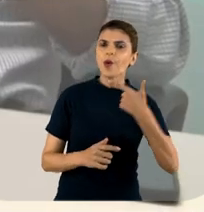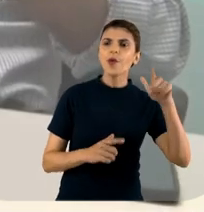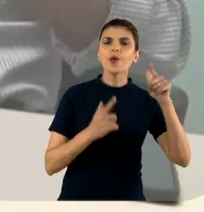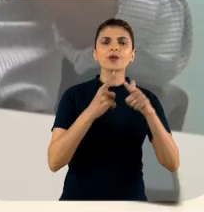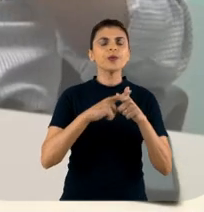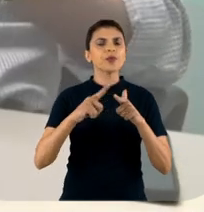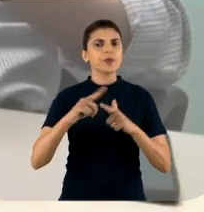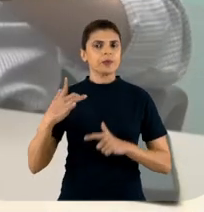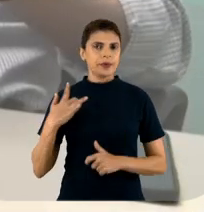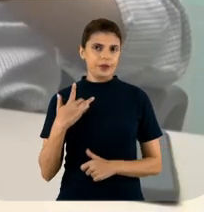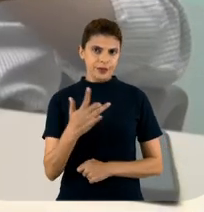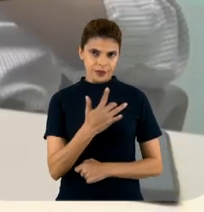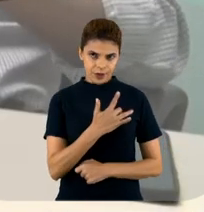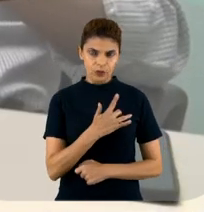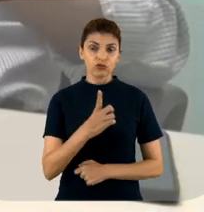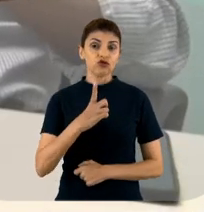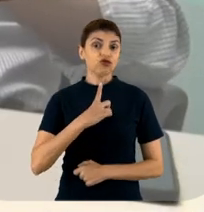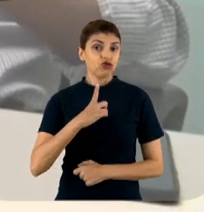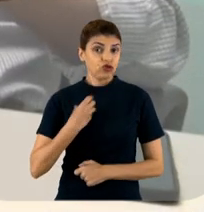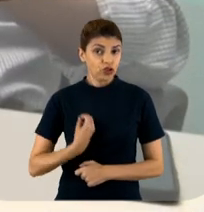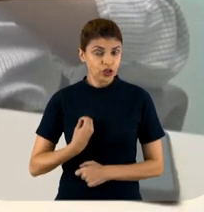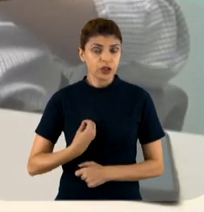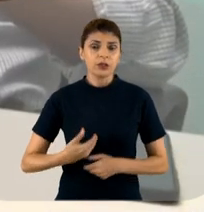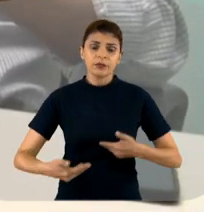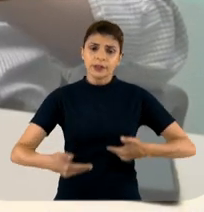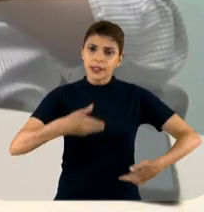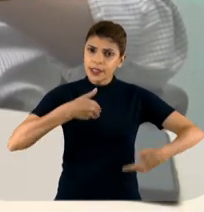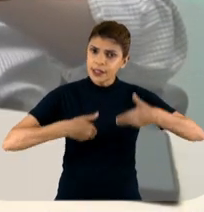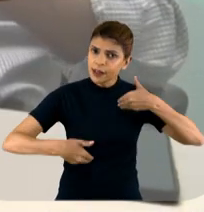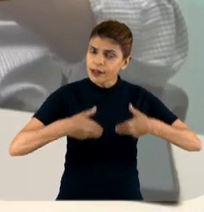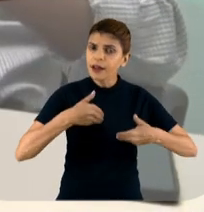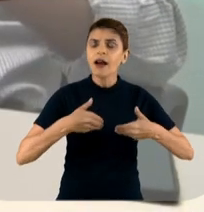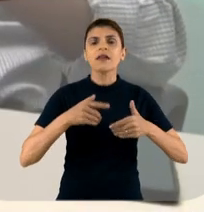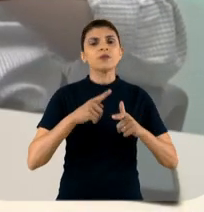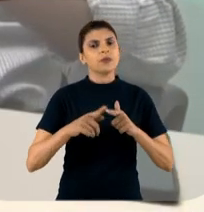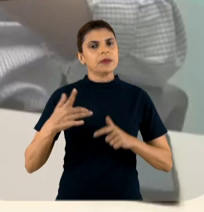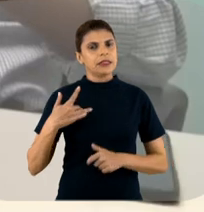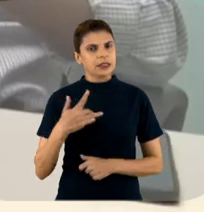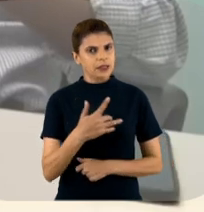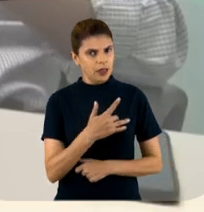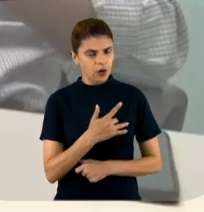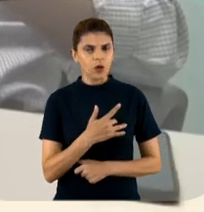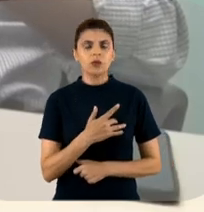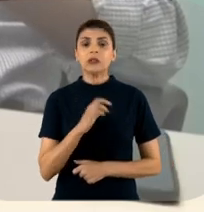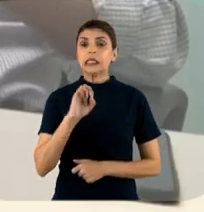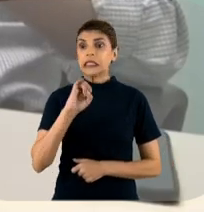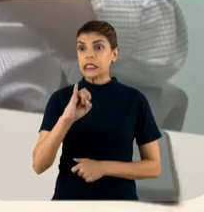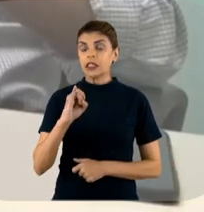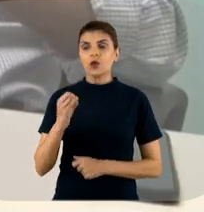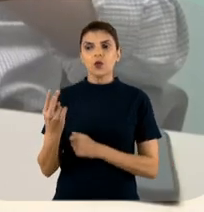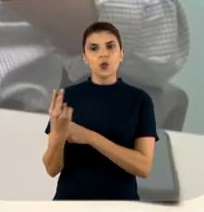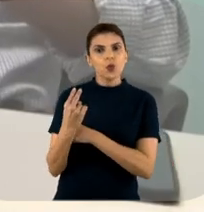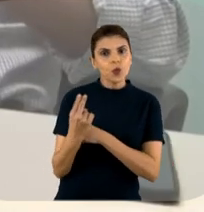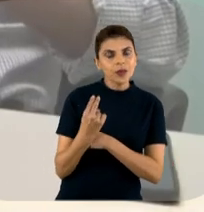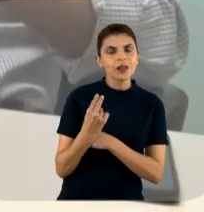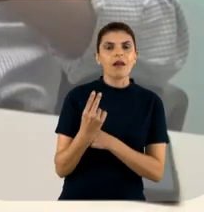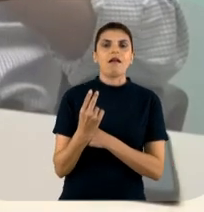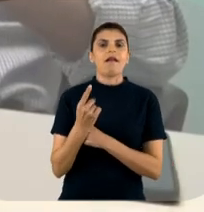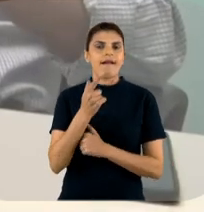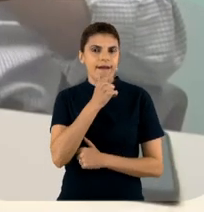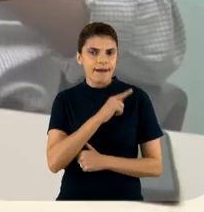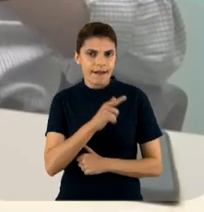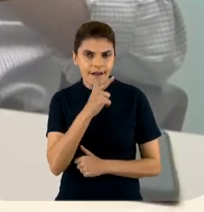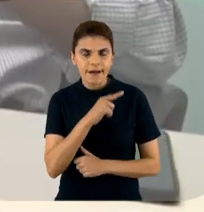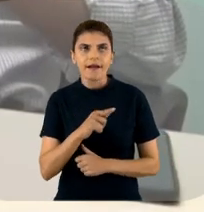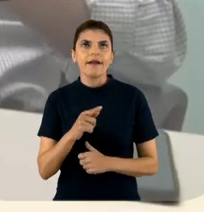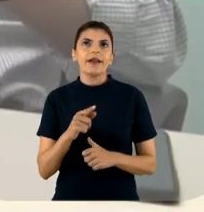outras comorbidades que a gente chama então é tratar adequadamente essas comorbidades né Eh eh se tratar se cuidar de uma forma